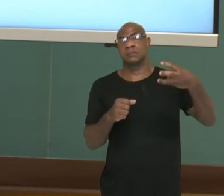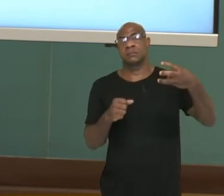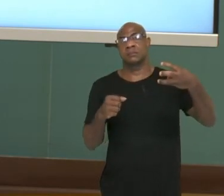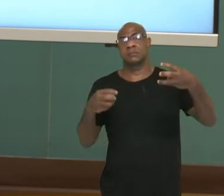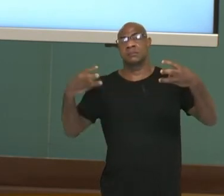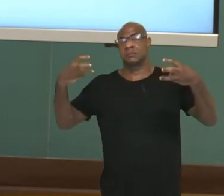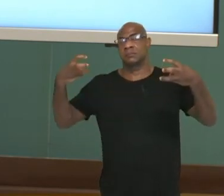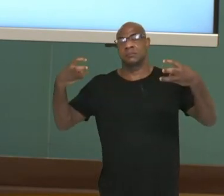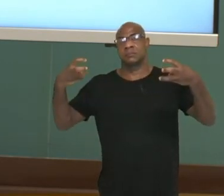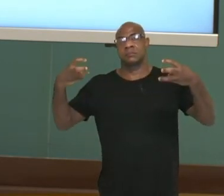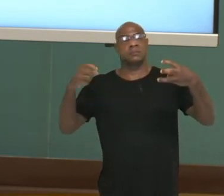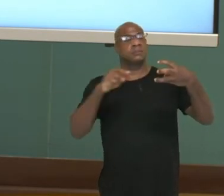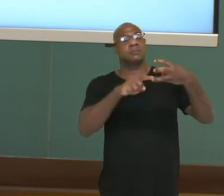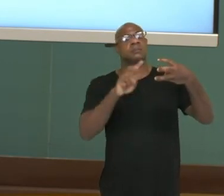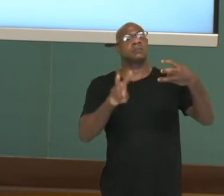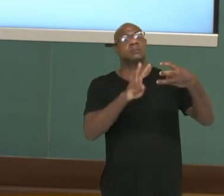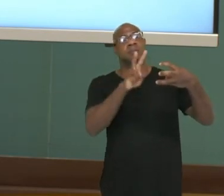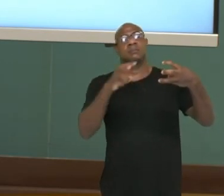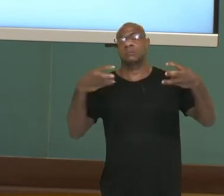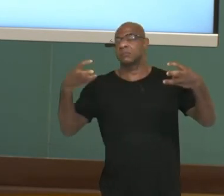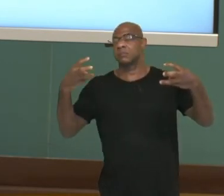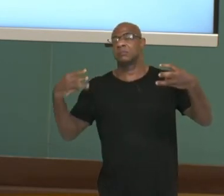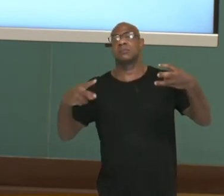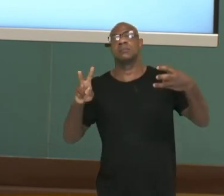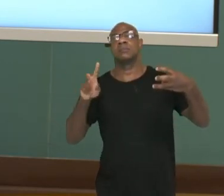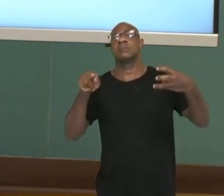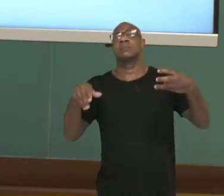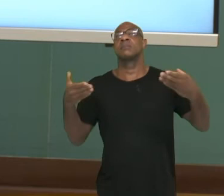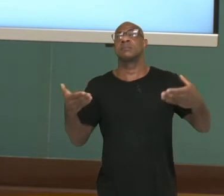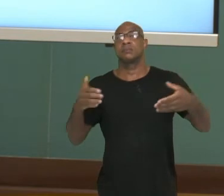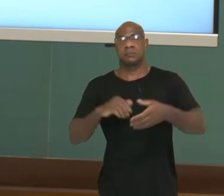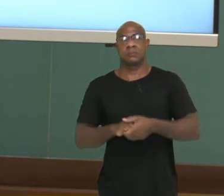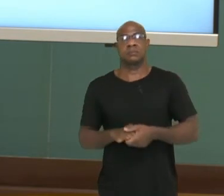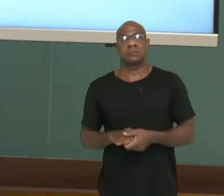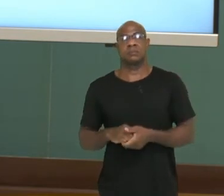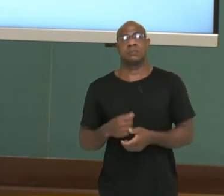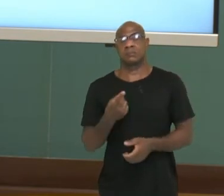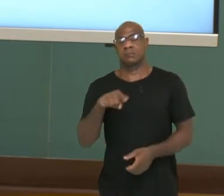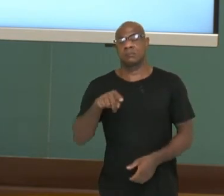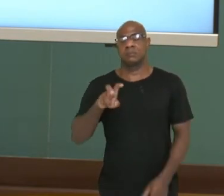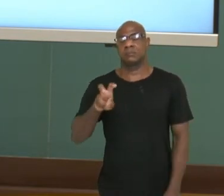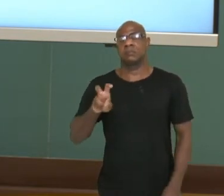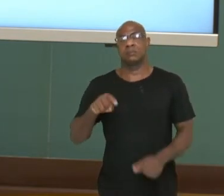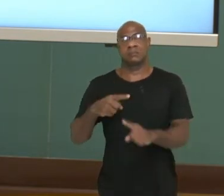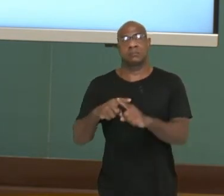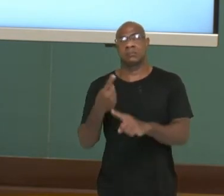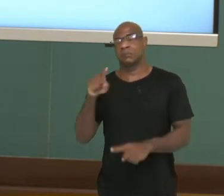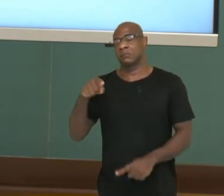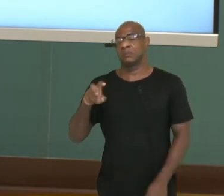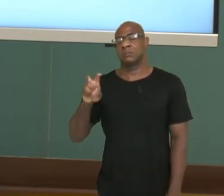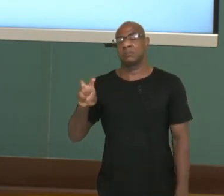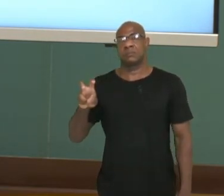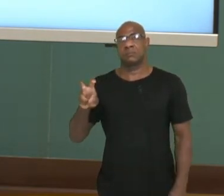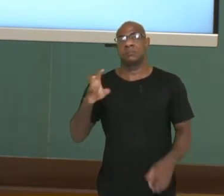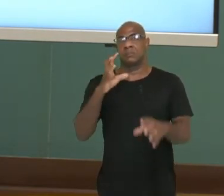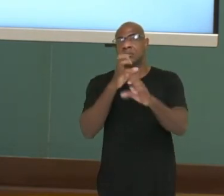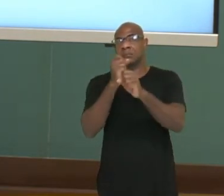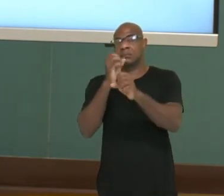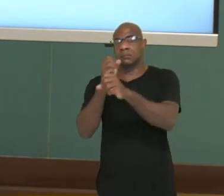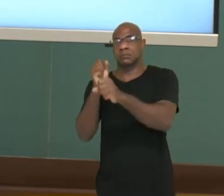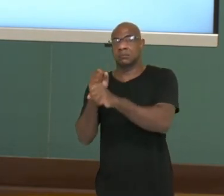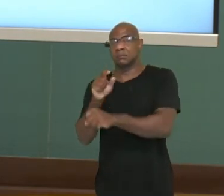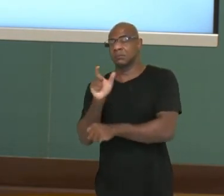volts. 1,5 mais 1,5, 3. 3 mais essa dupla aqui também dá